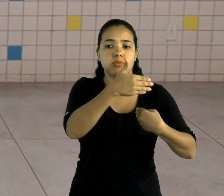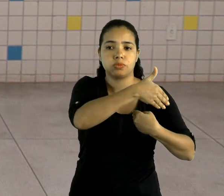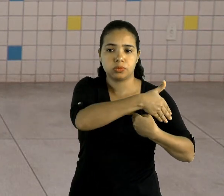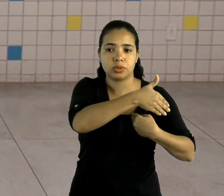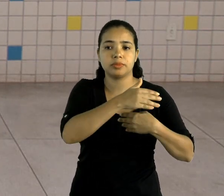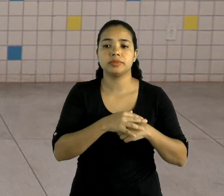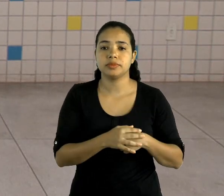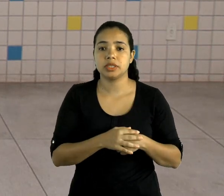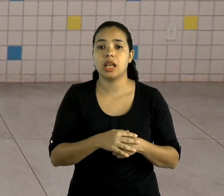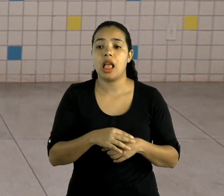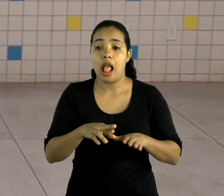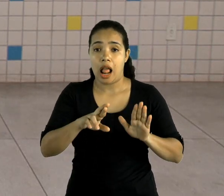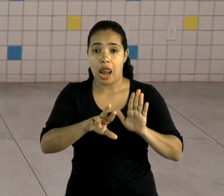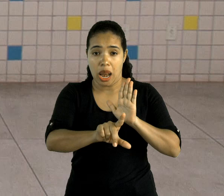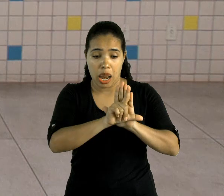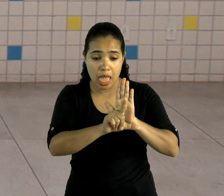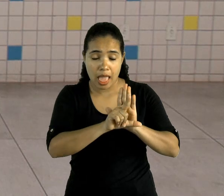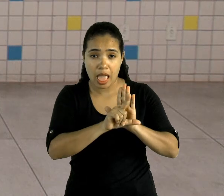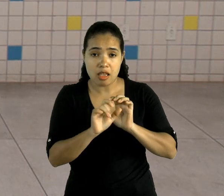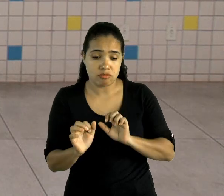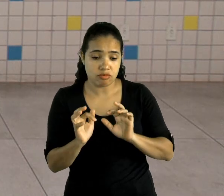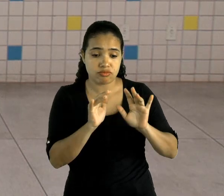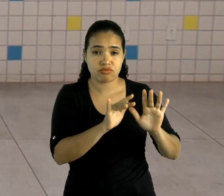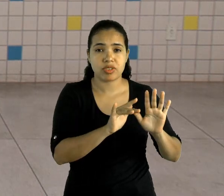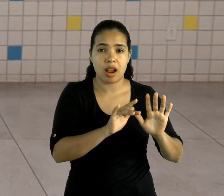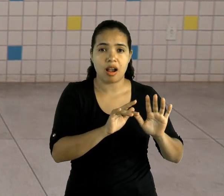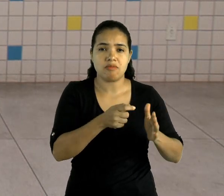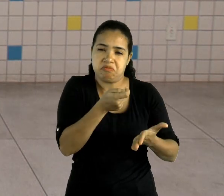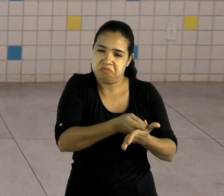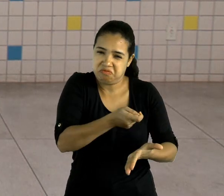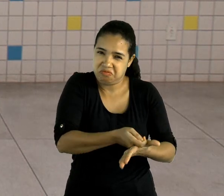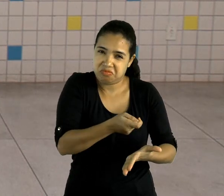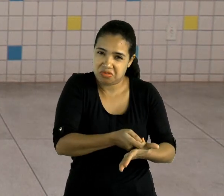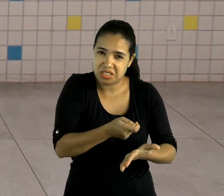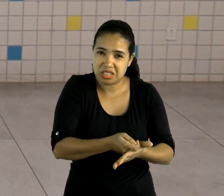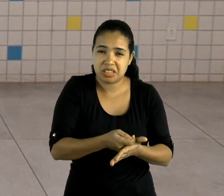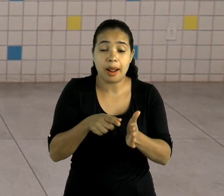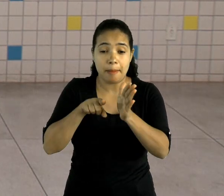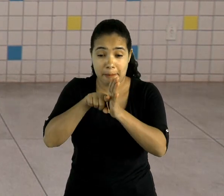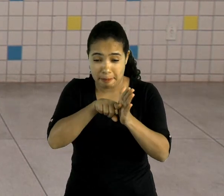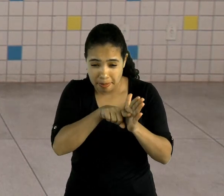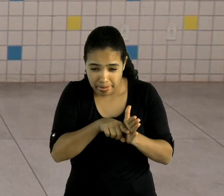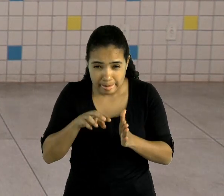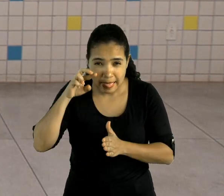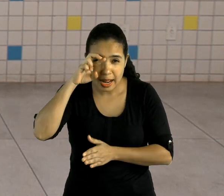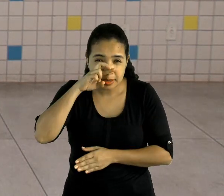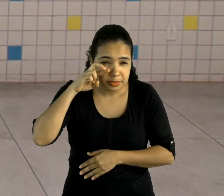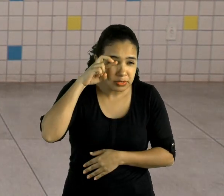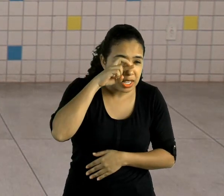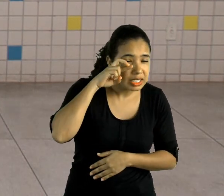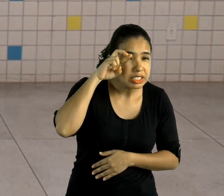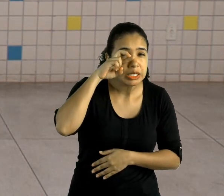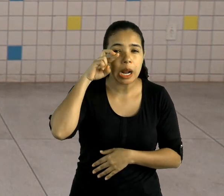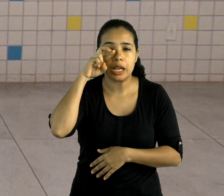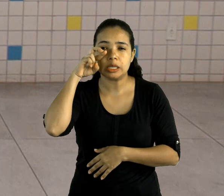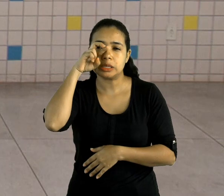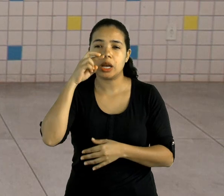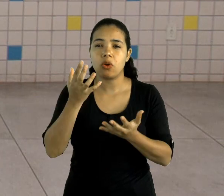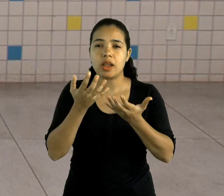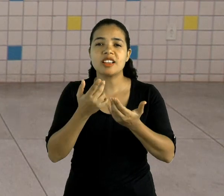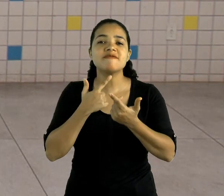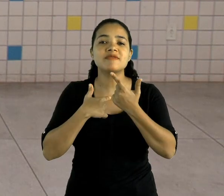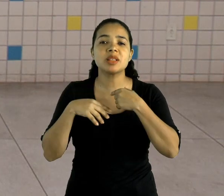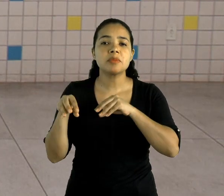das leis de imigração. Ele aprimorou o processo de investigação sobre quem desejava mudar para os